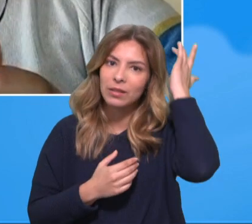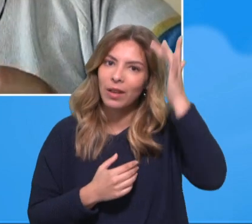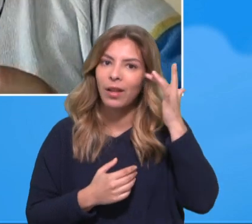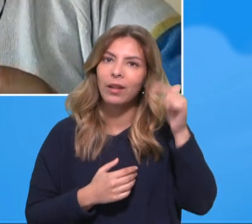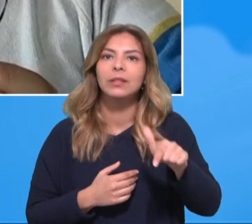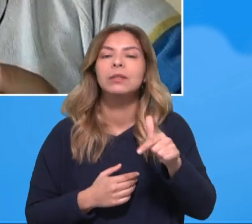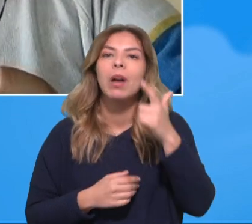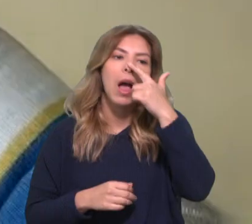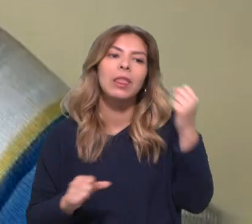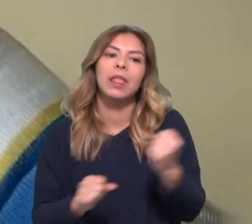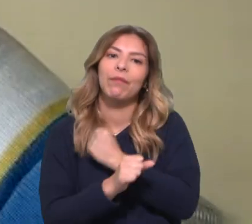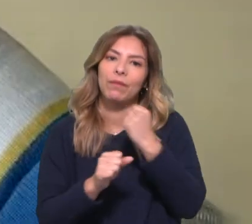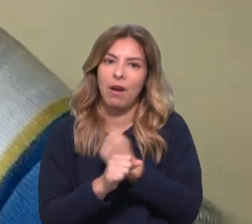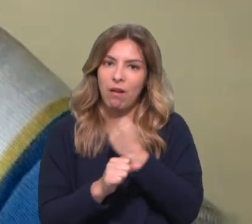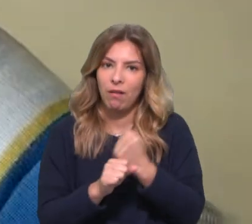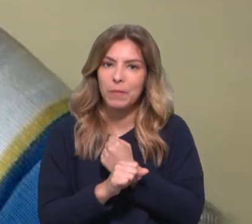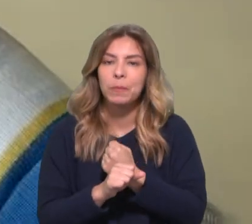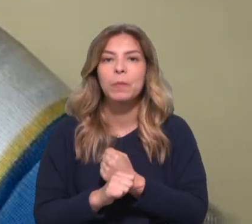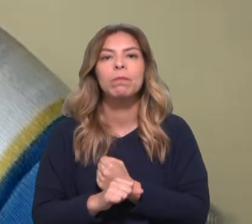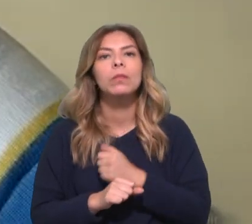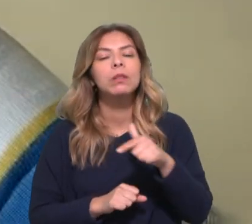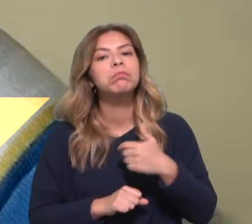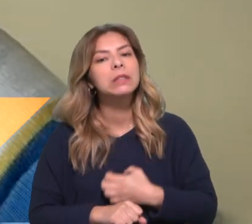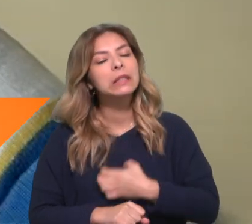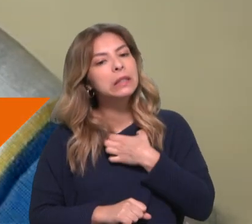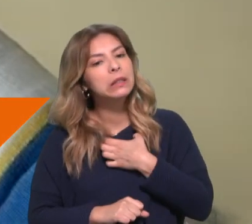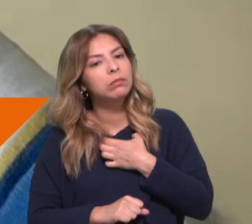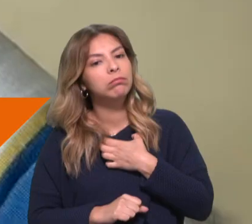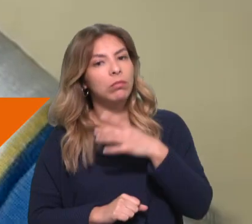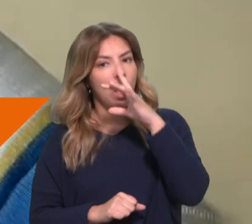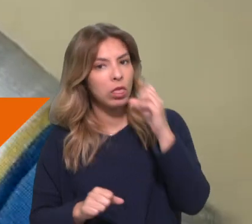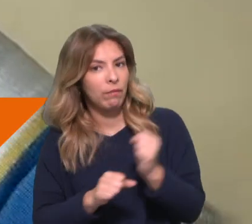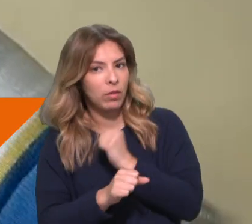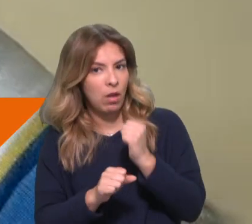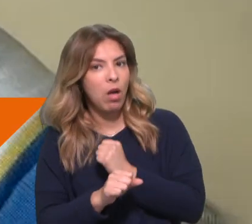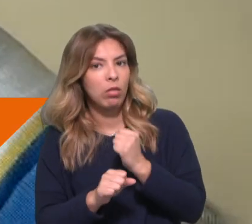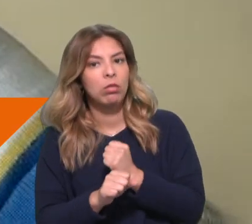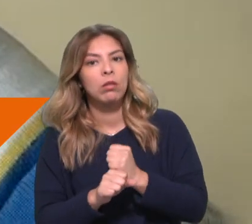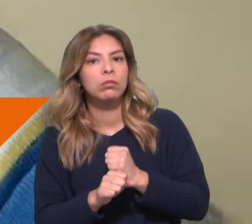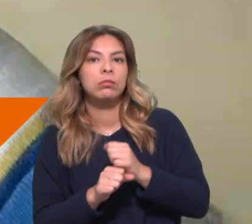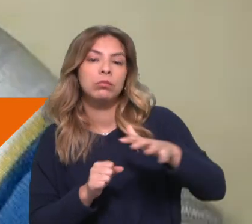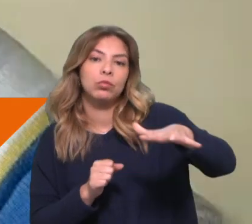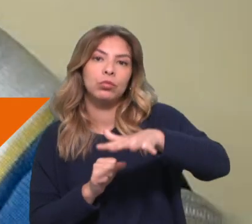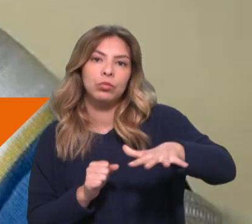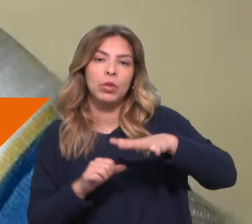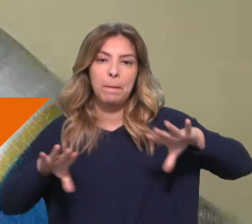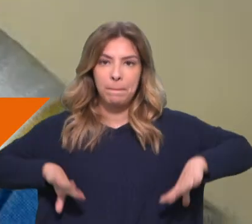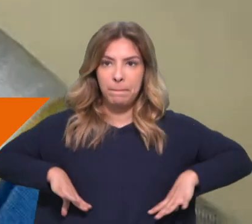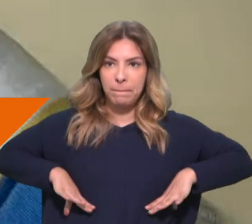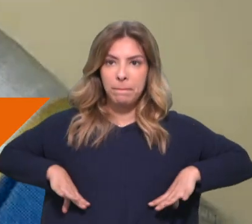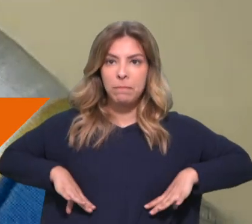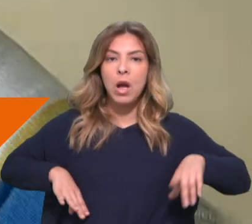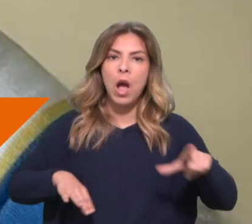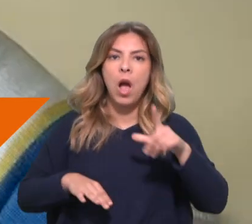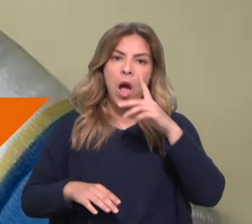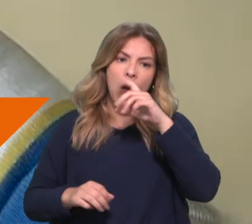nossas atividades. Olhando para aquilo que é a atividade da Semana Santa Santa Maria da Feira, temos uma atividade muito